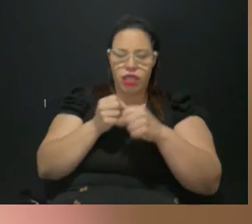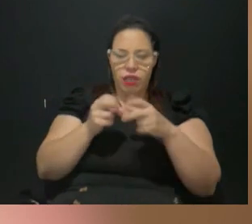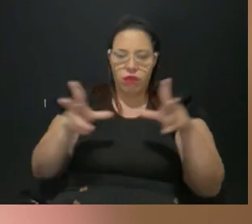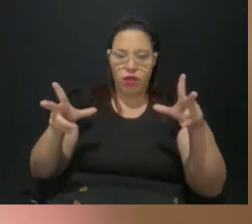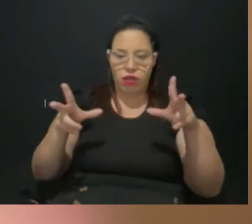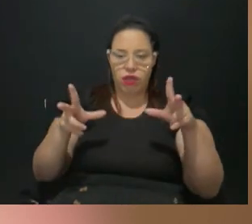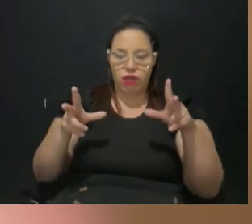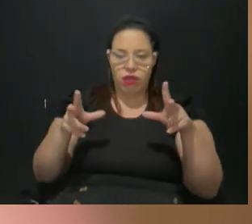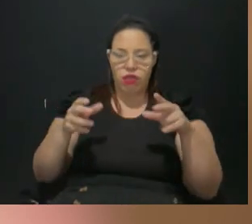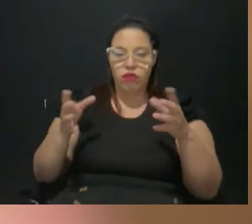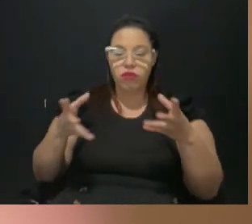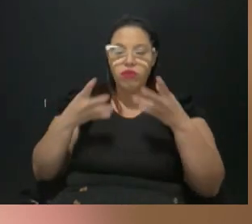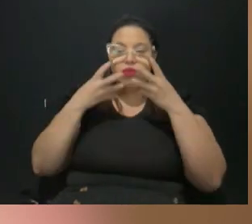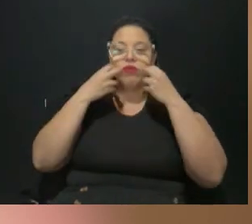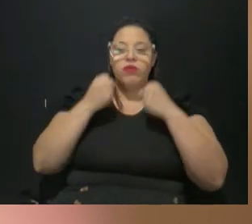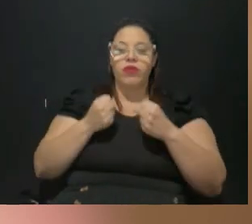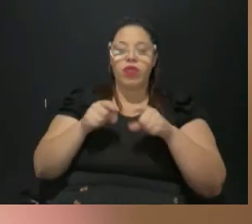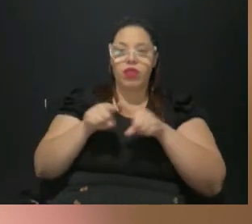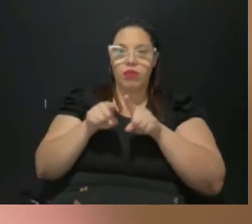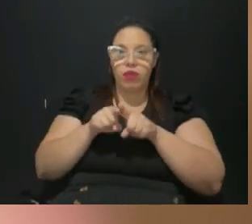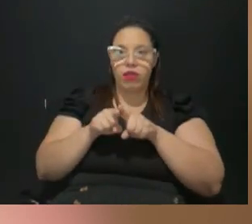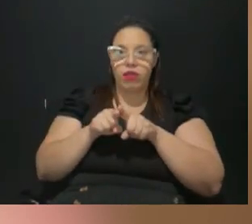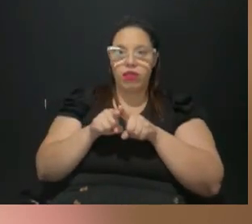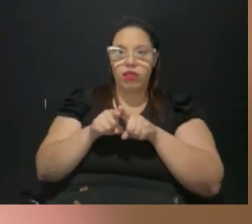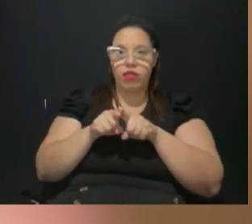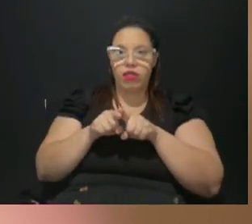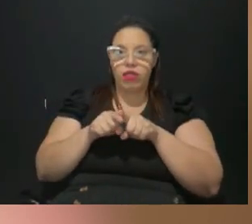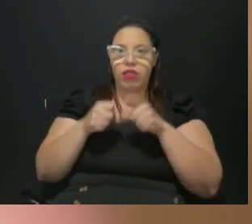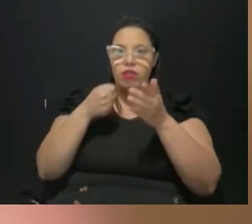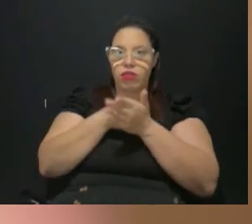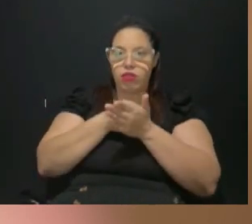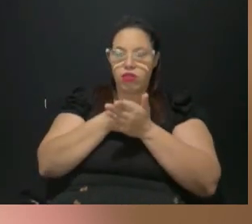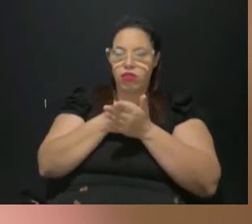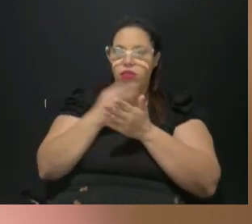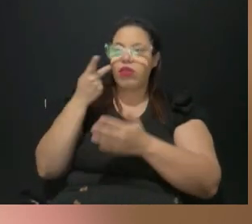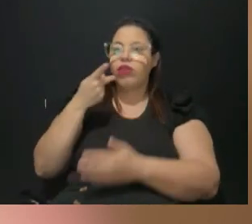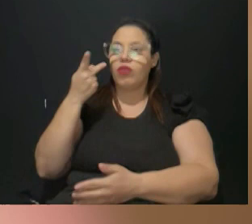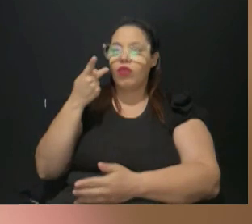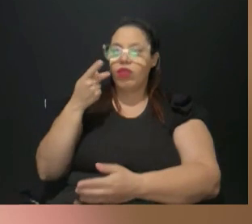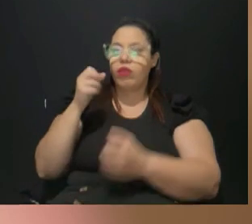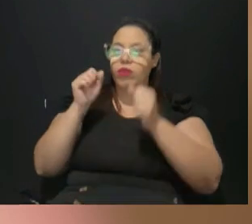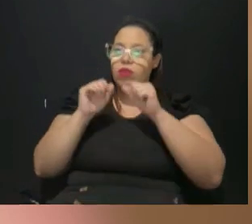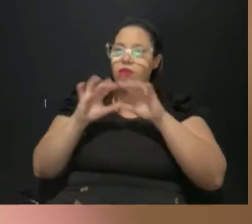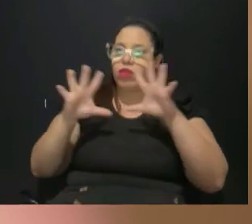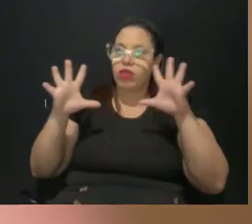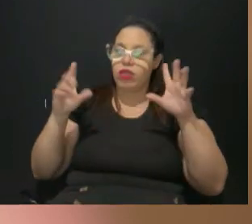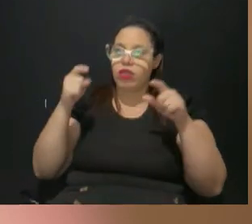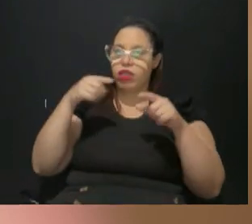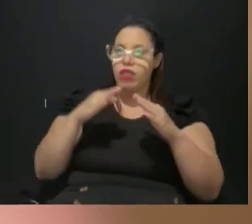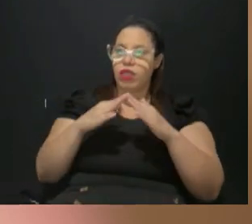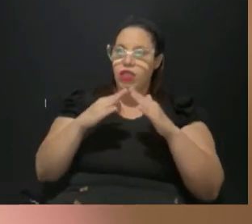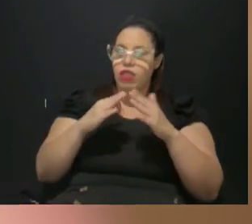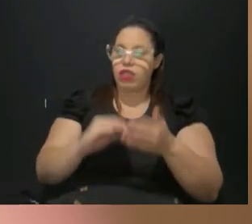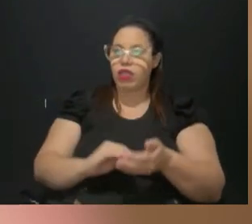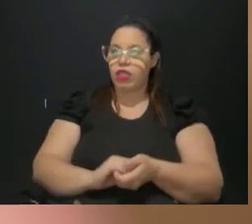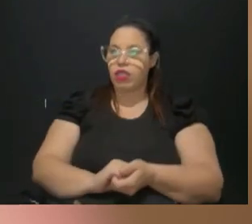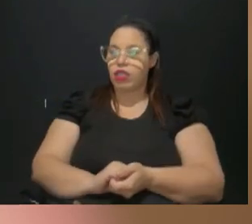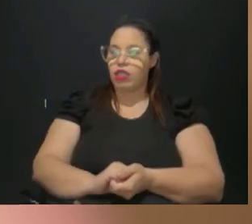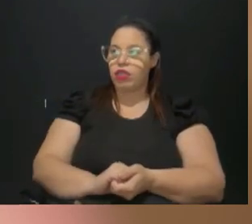ali, ou por vias respiratórias também? Eu gostaria que o senhor reforçasse isso para esclarecer para quem está em casa.